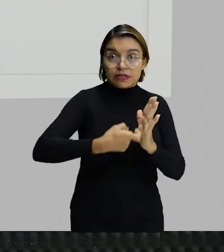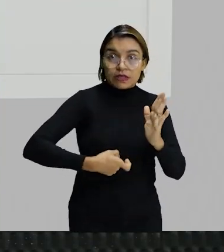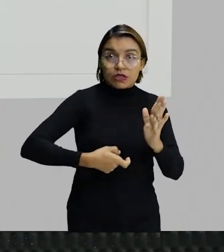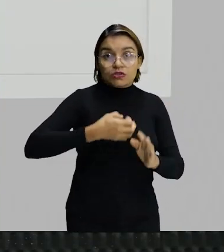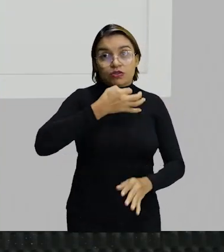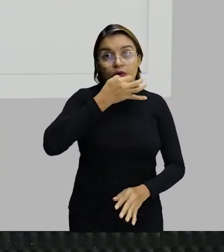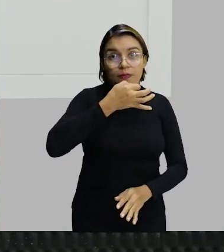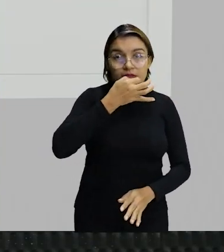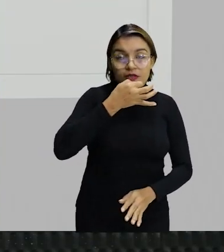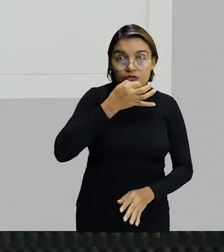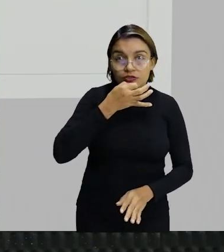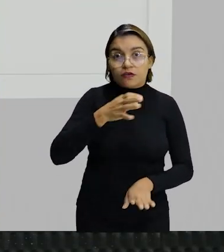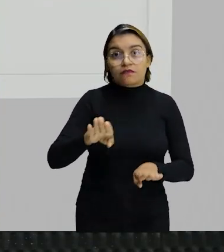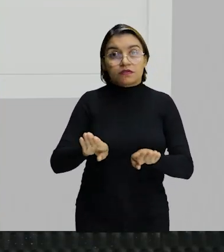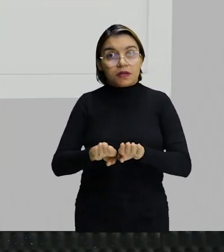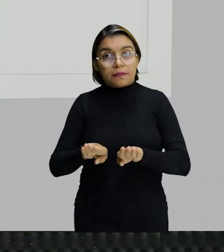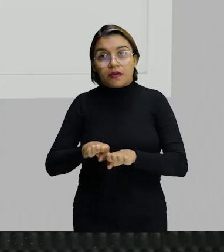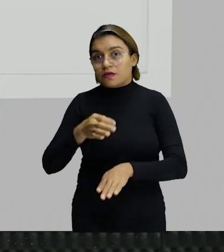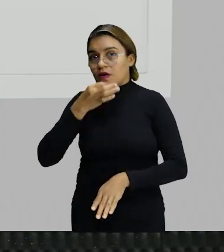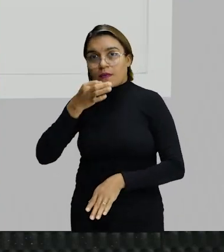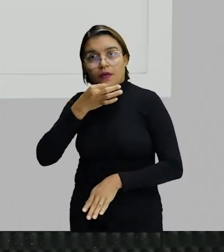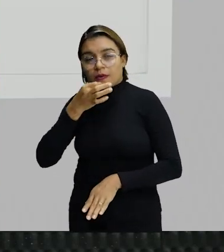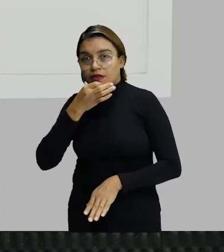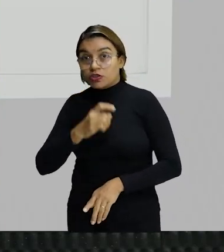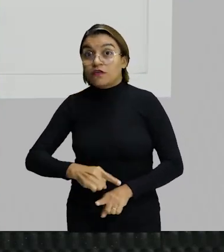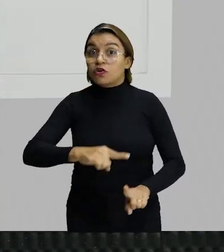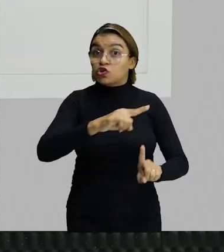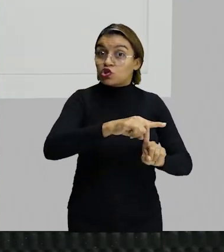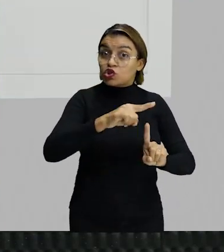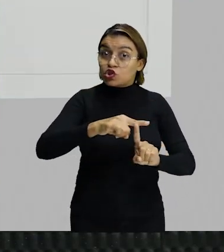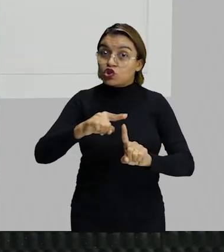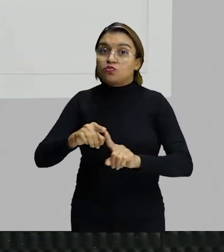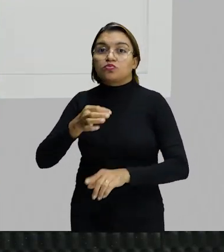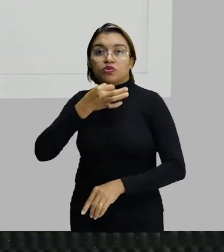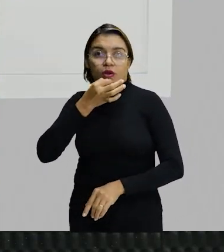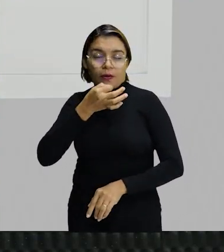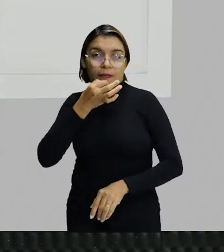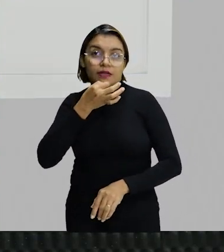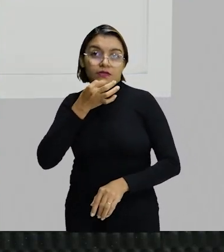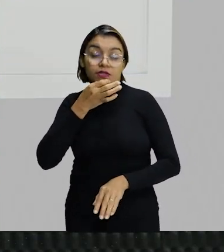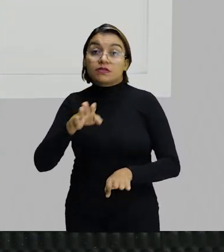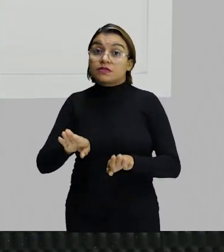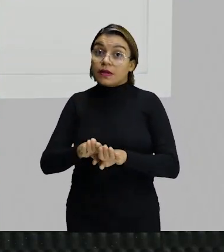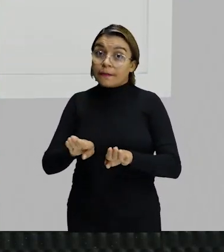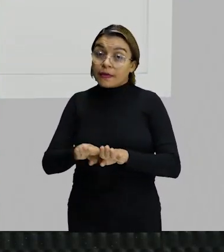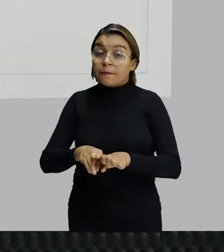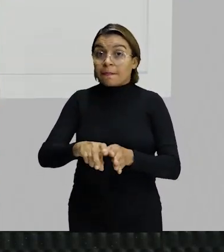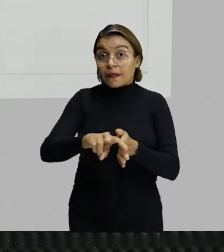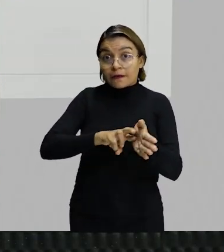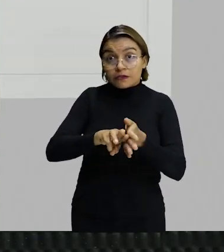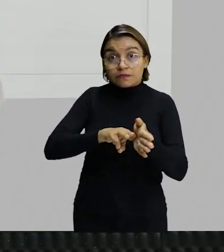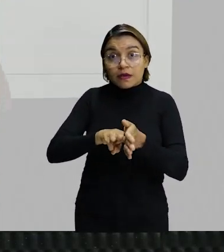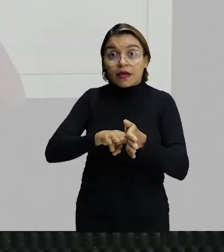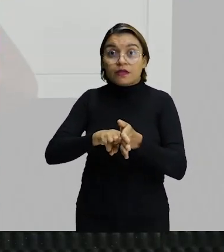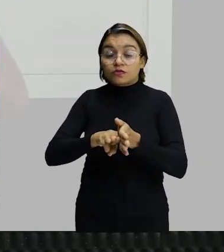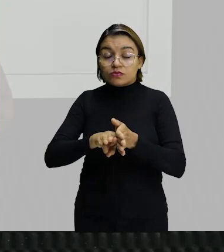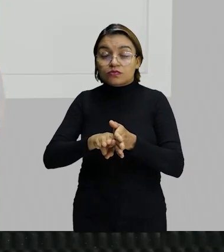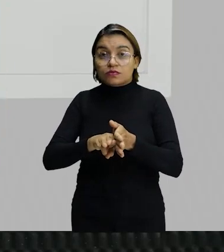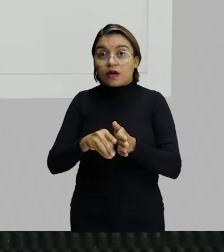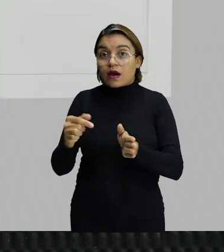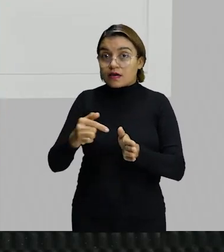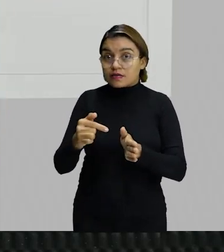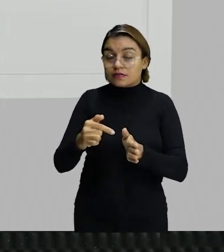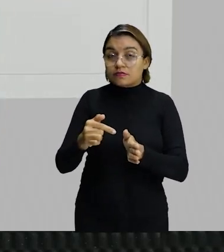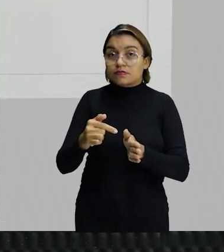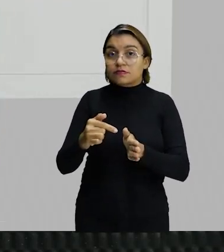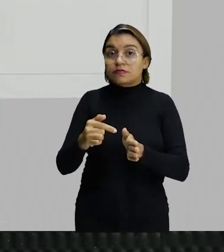não argumentativos, tipos de argumentação, tá? Através agora dos métodos de argumentação, ok? E agora nós vamos entrar